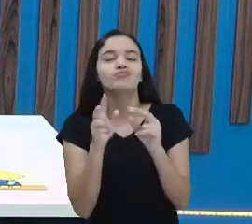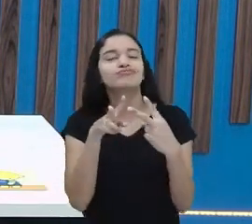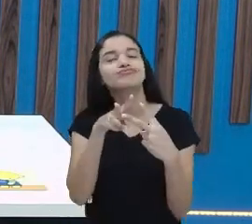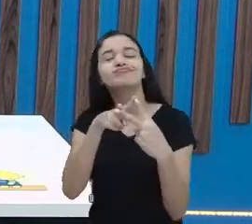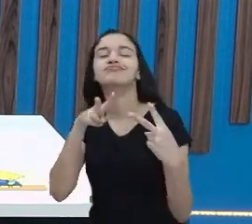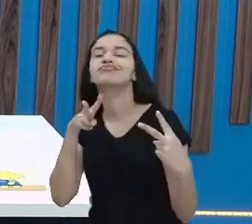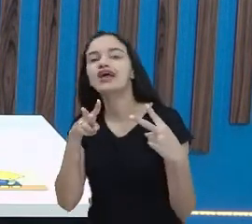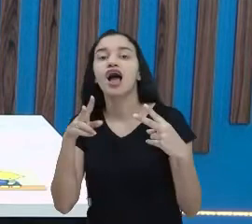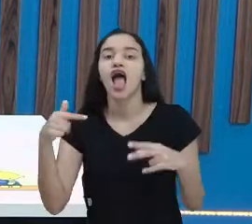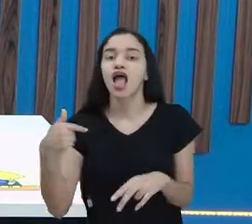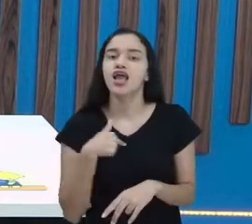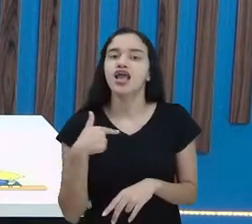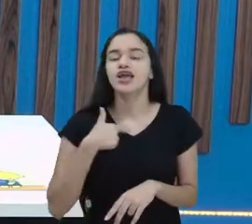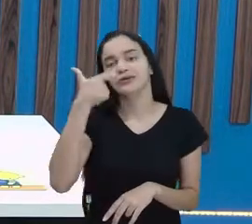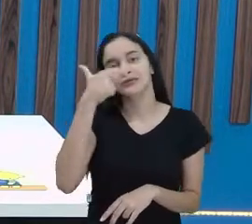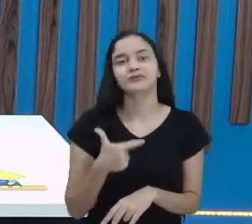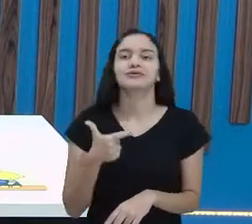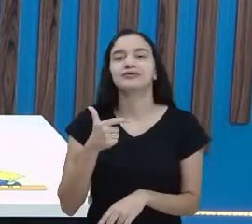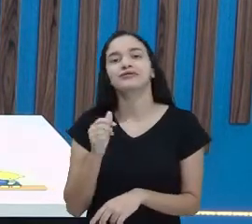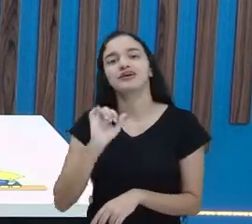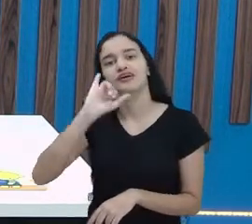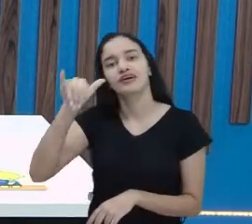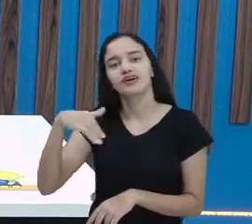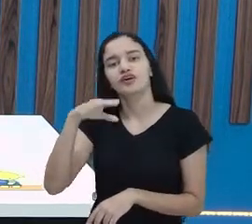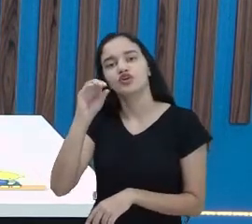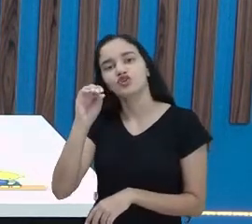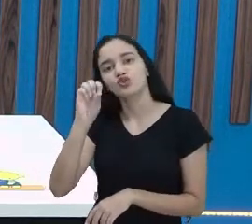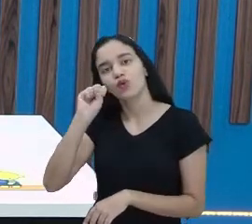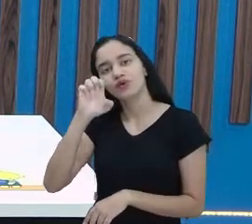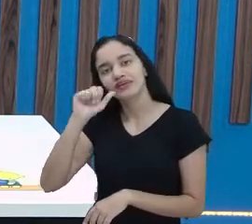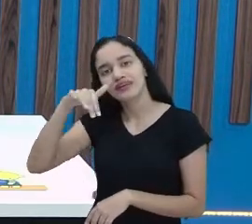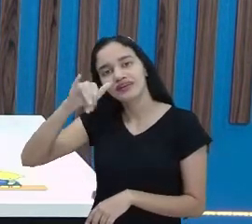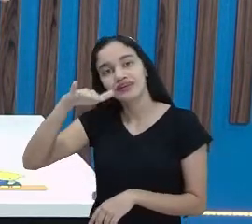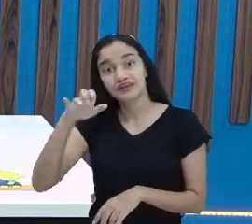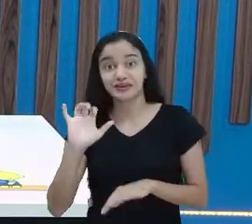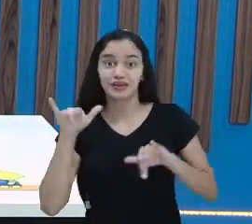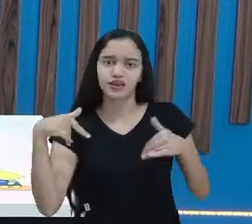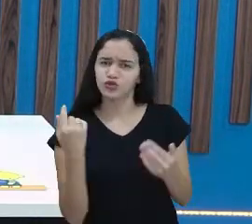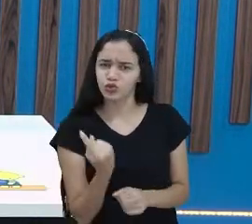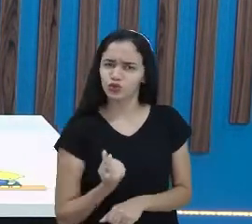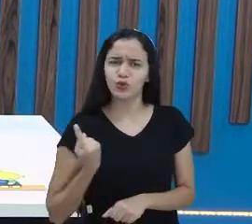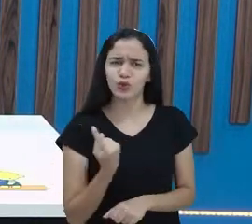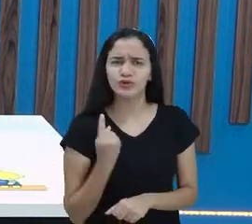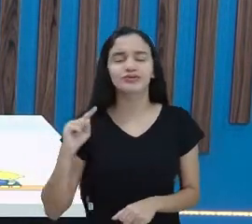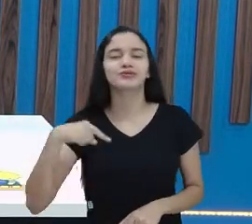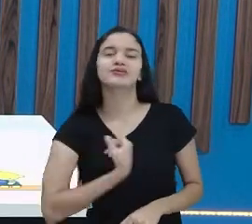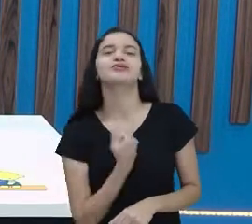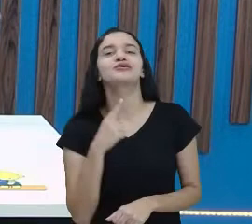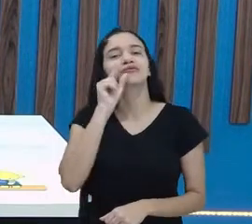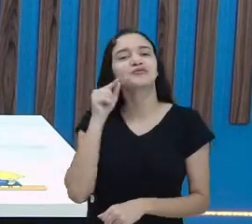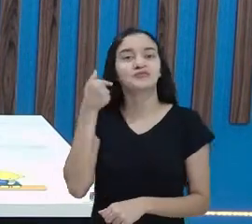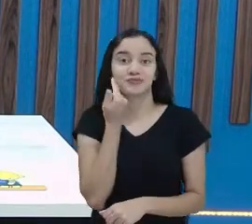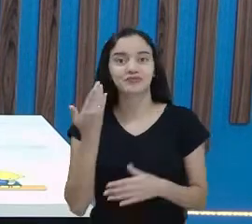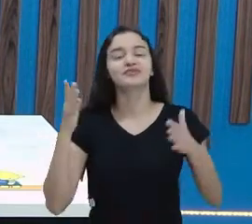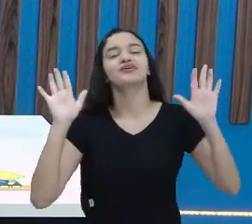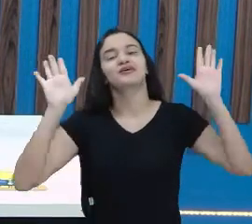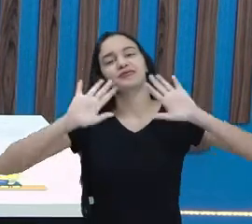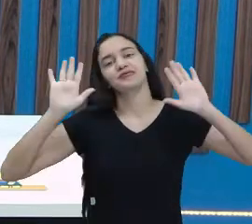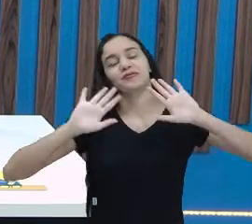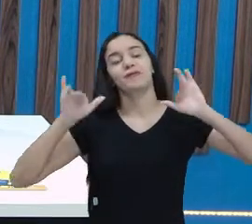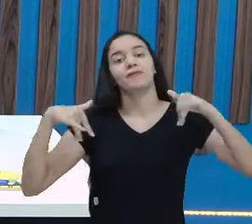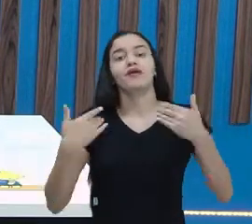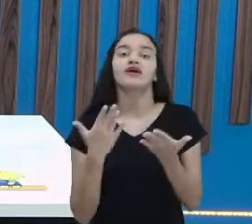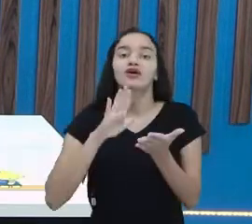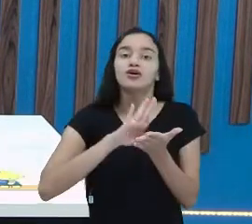digitais. Eu sou a professora Josiane Santos, mas não estou sozinha aqui. Temos a Midian, que está aqui no